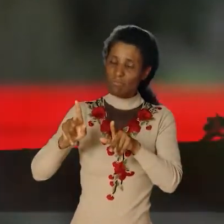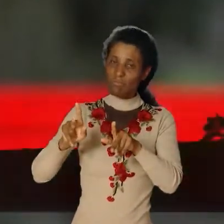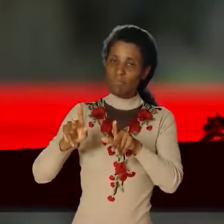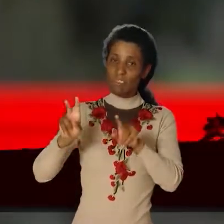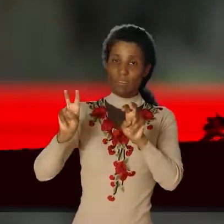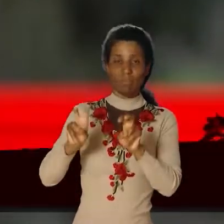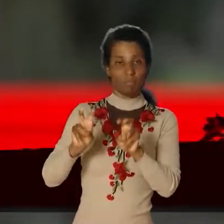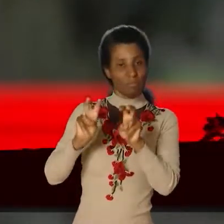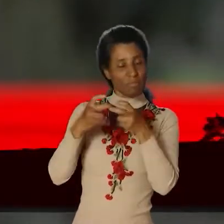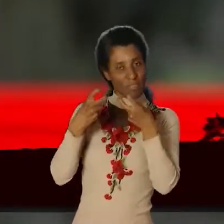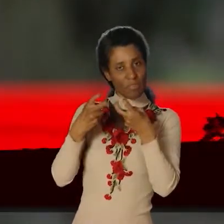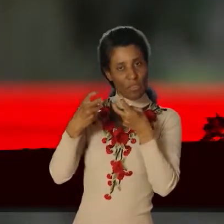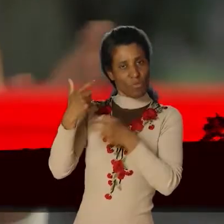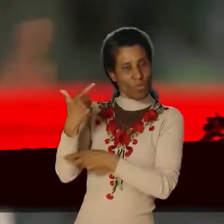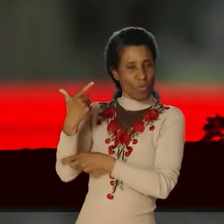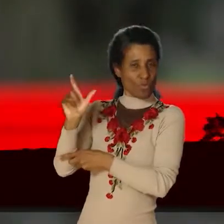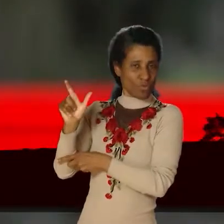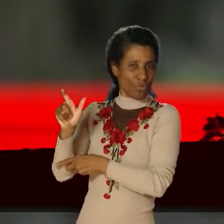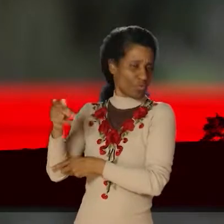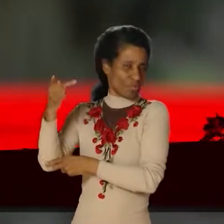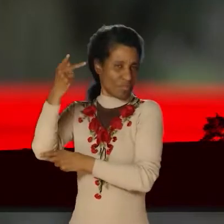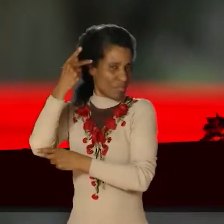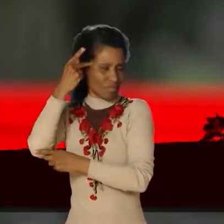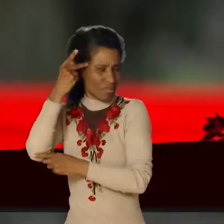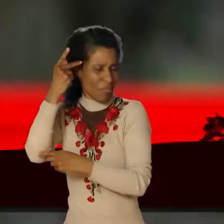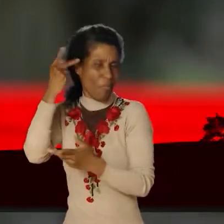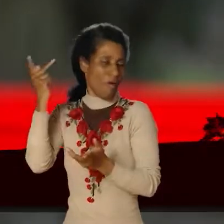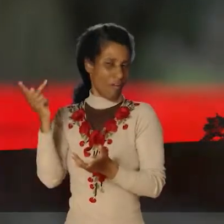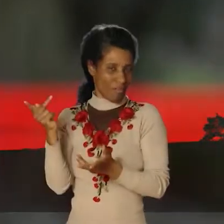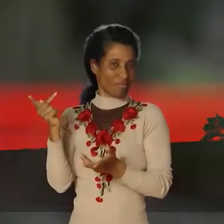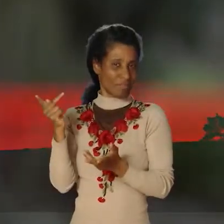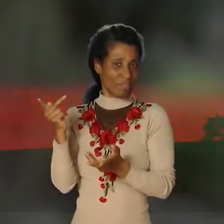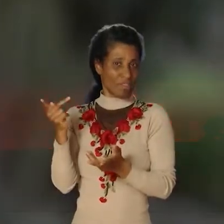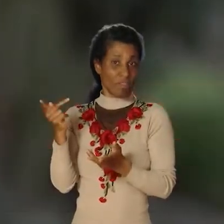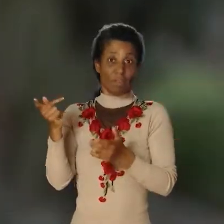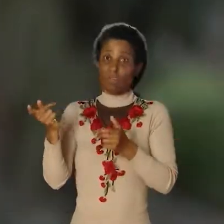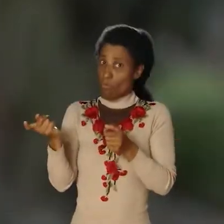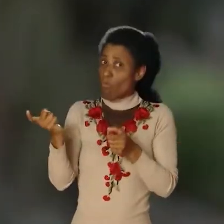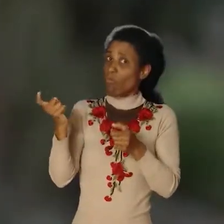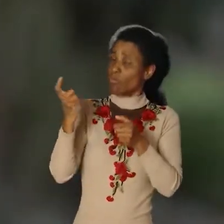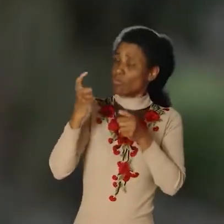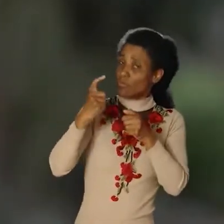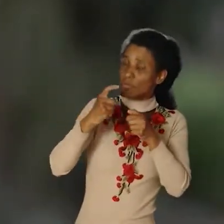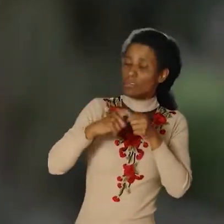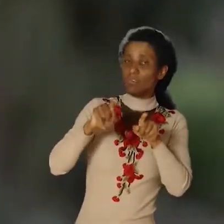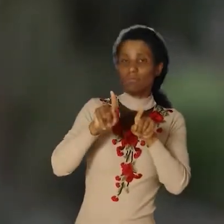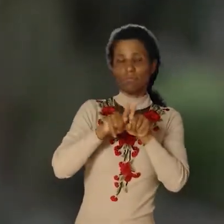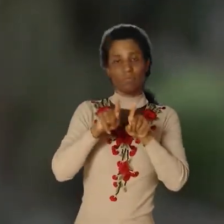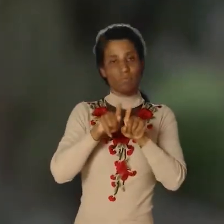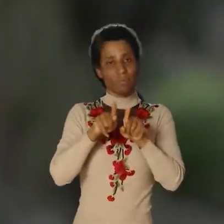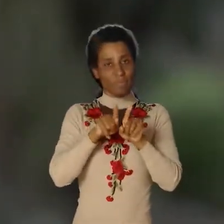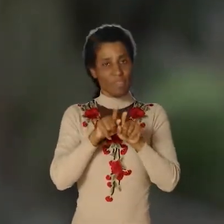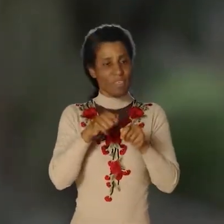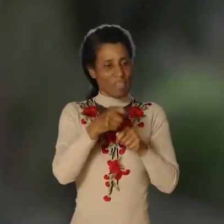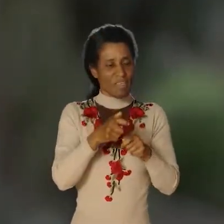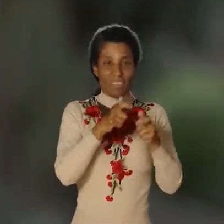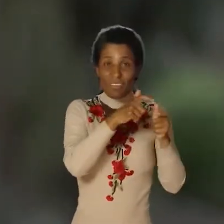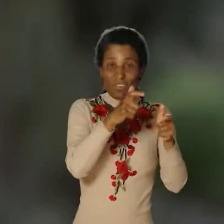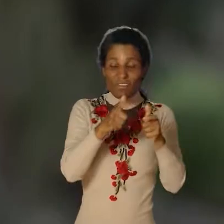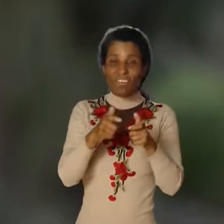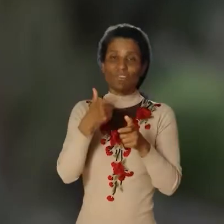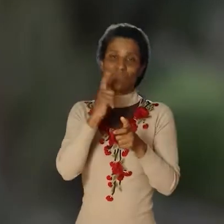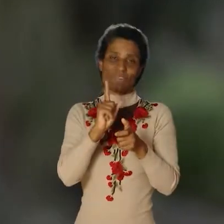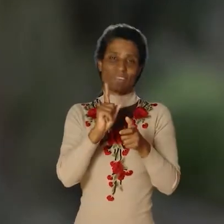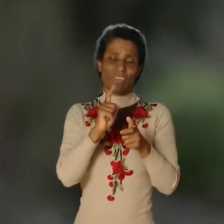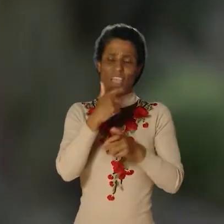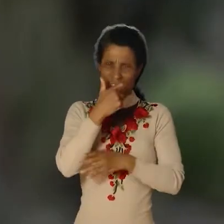as outras, os nossos irmãos lá de cima, paulistas, muitos estão voltando também a buscar essas